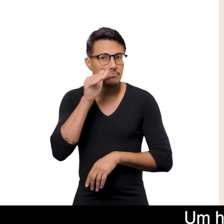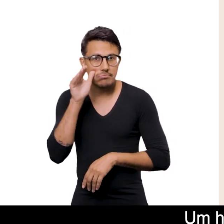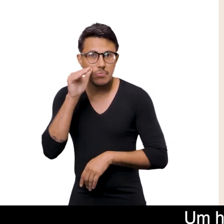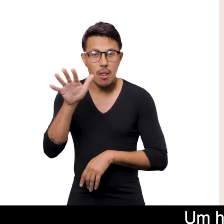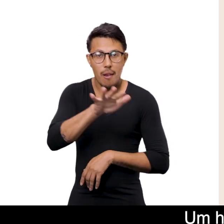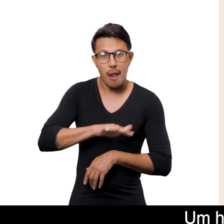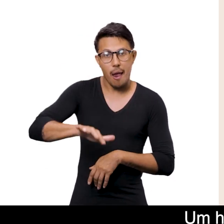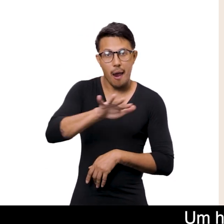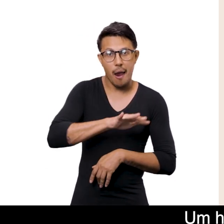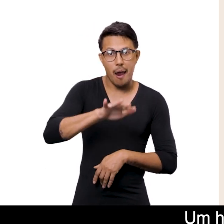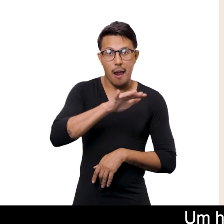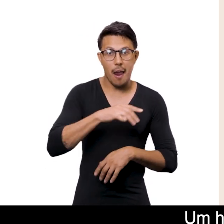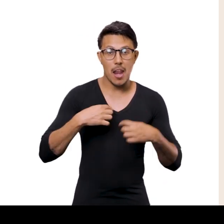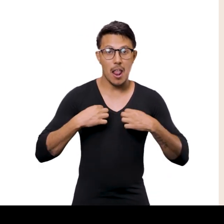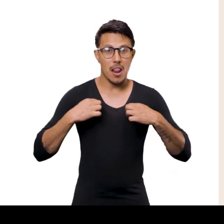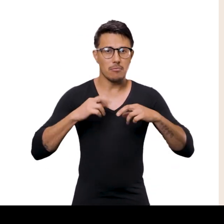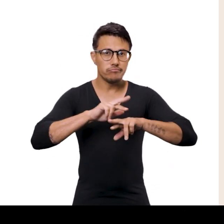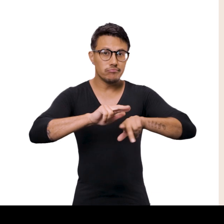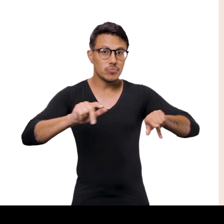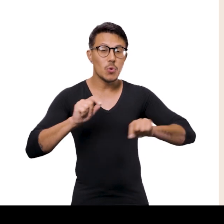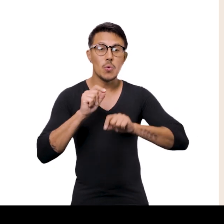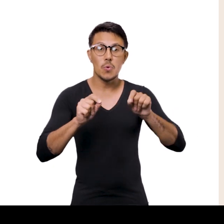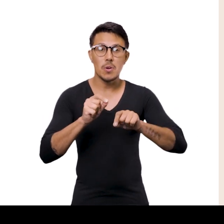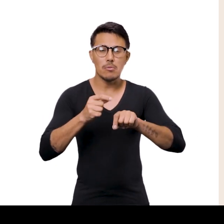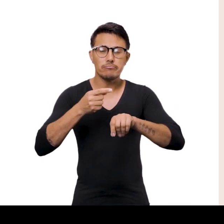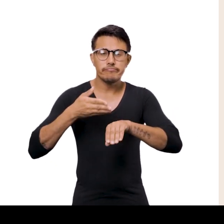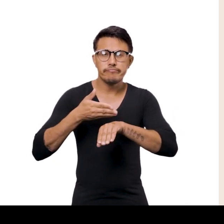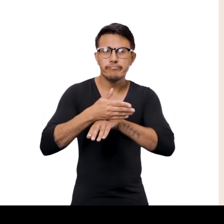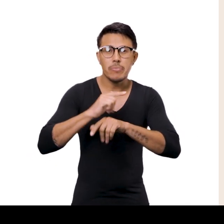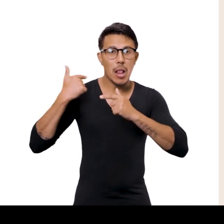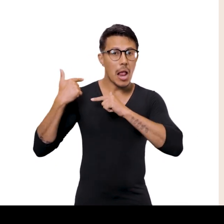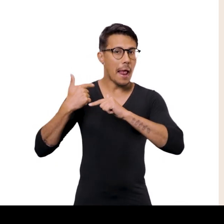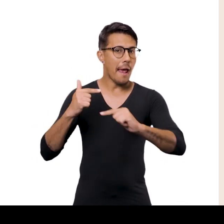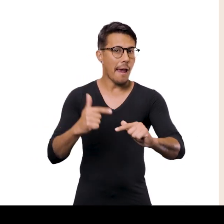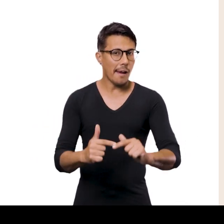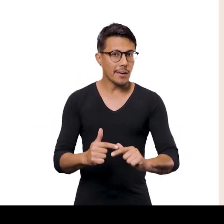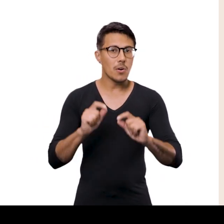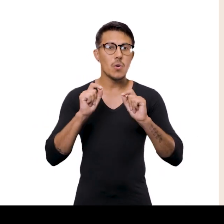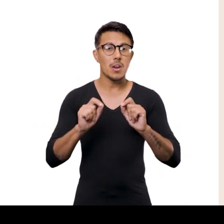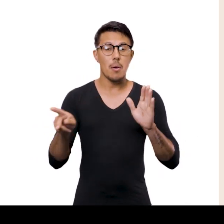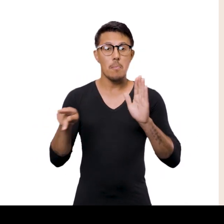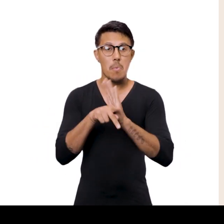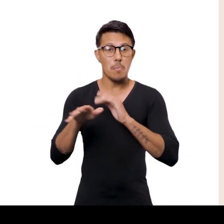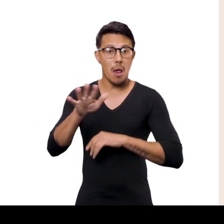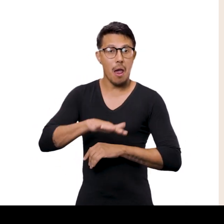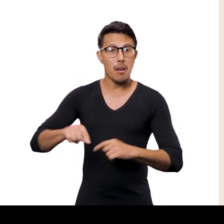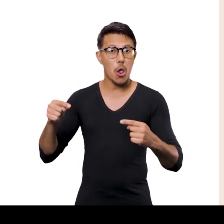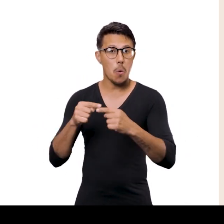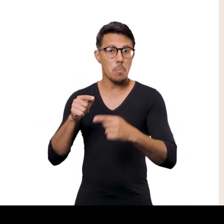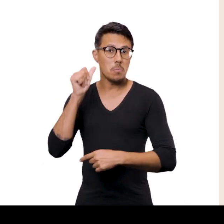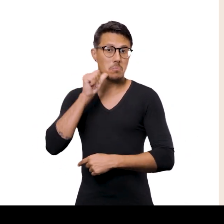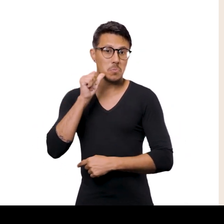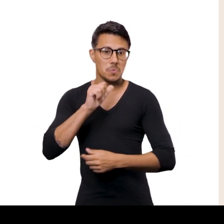aventurando-se pelos territórios dos têxteis, insere-se em uma tradição usualmente dita feminina.